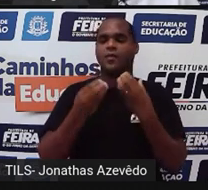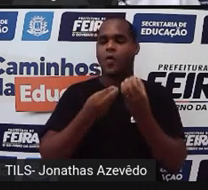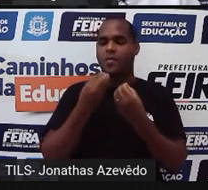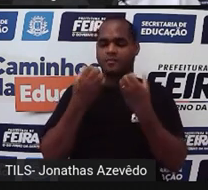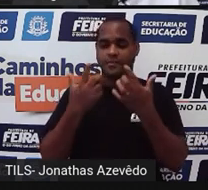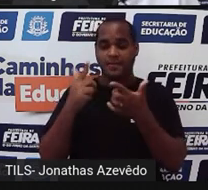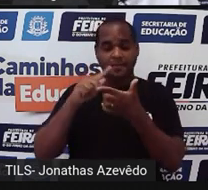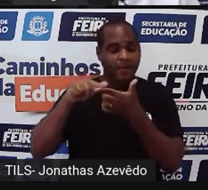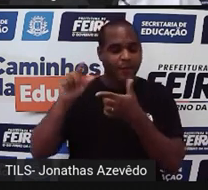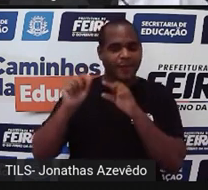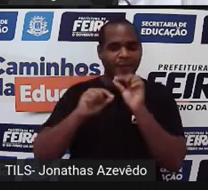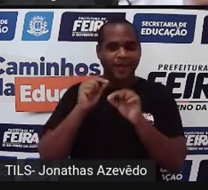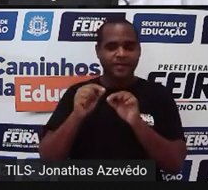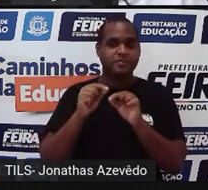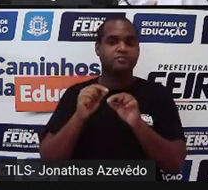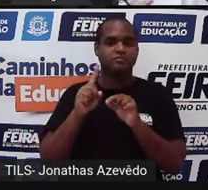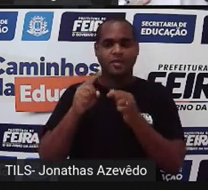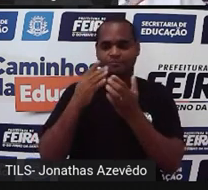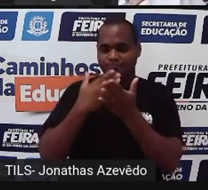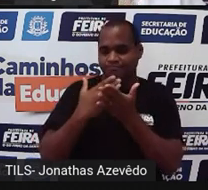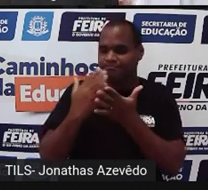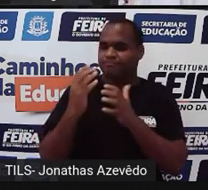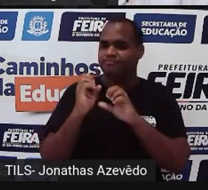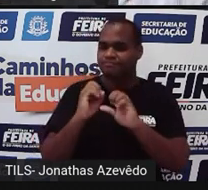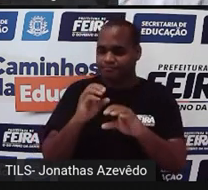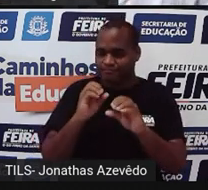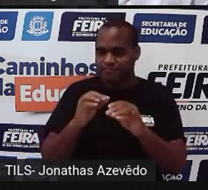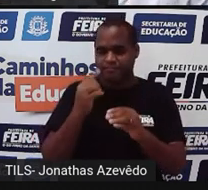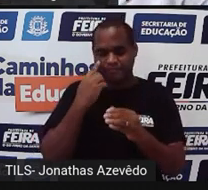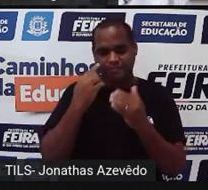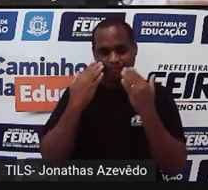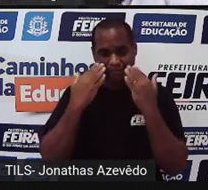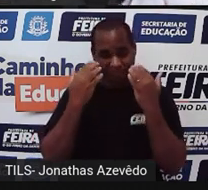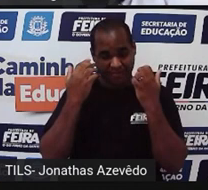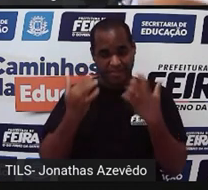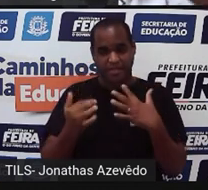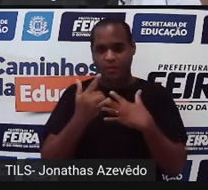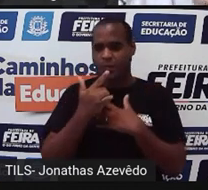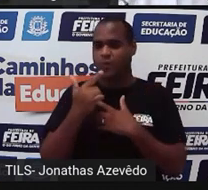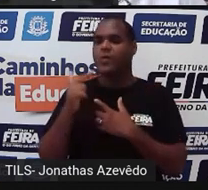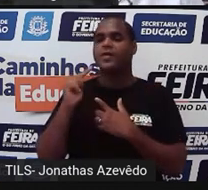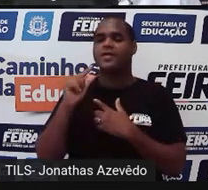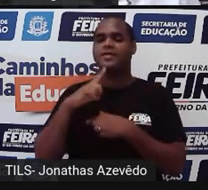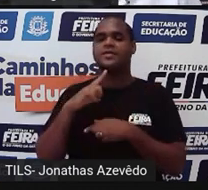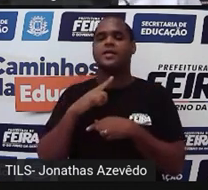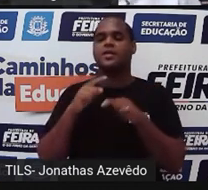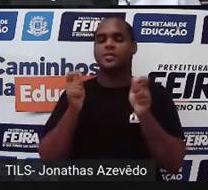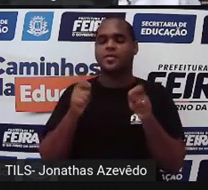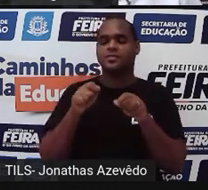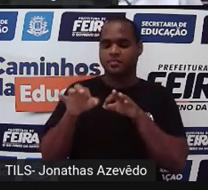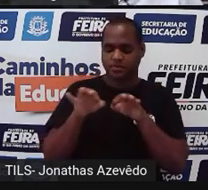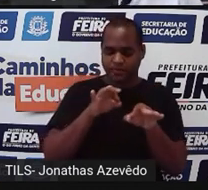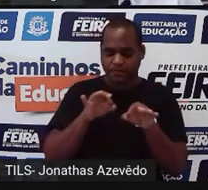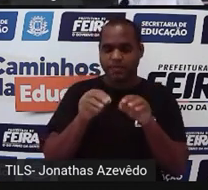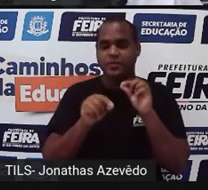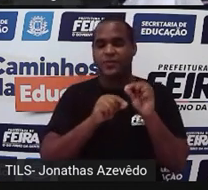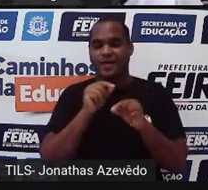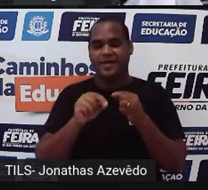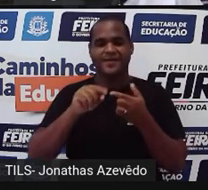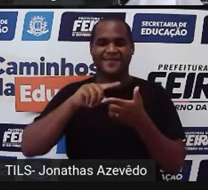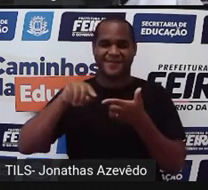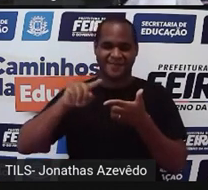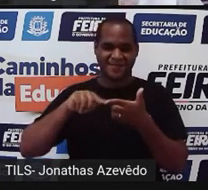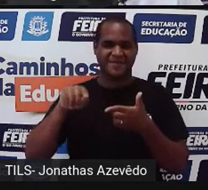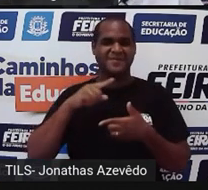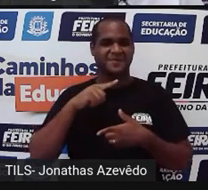o problema. Mas no início da aula eu te disse que eu vou te mostrar uma outra forma de resolver esse mesmo problema,